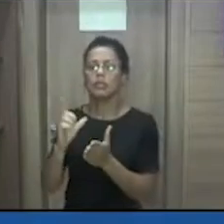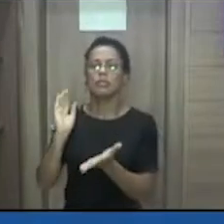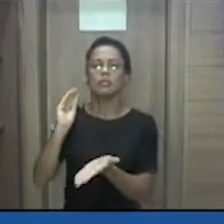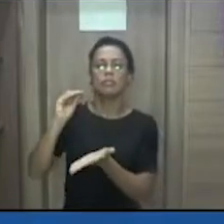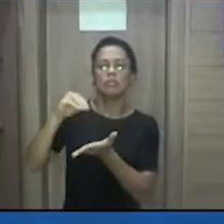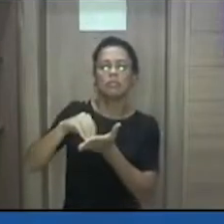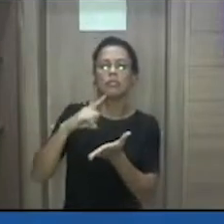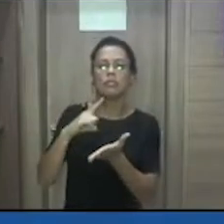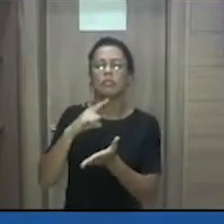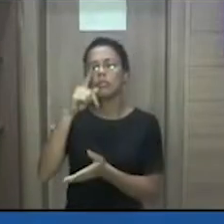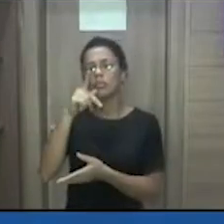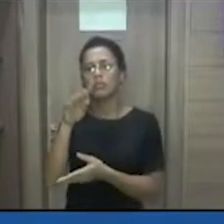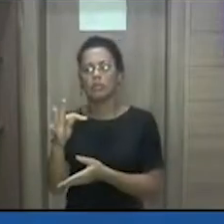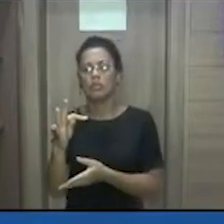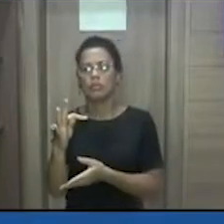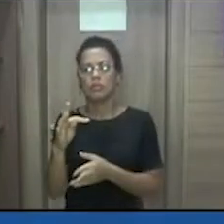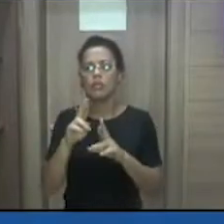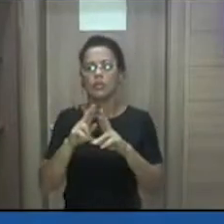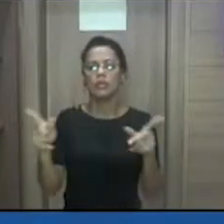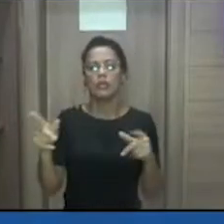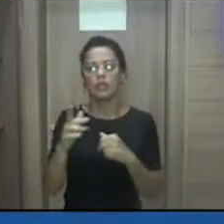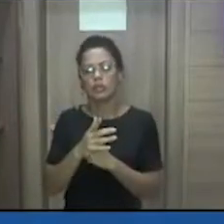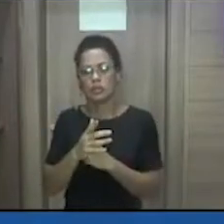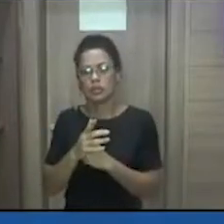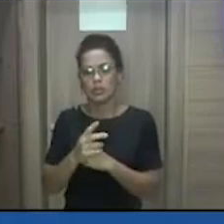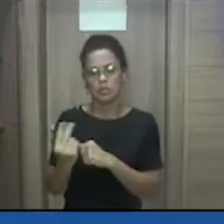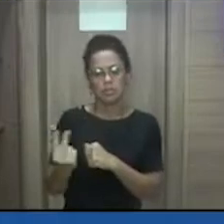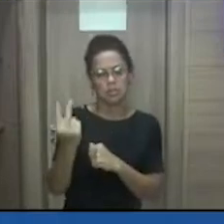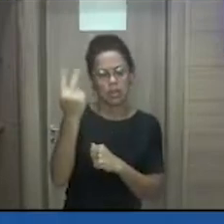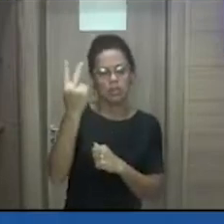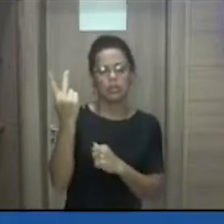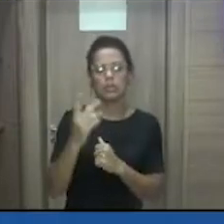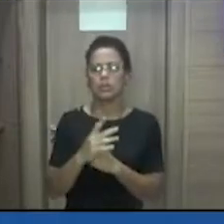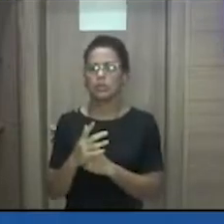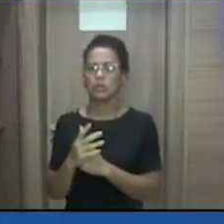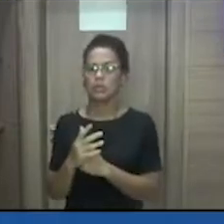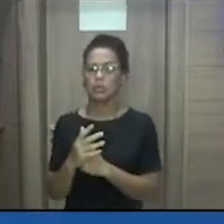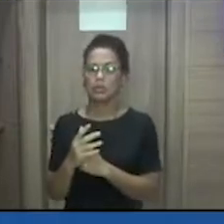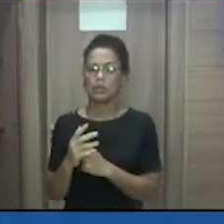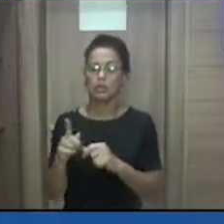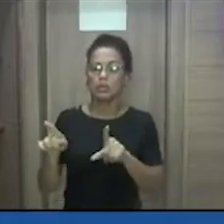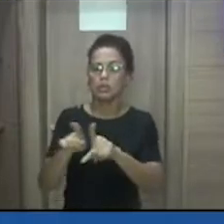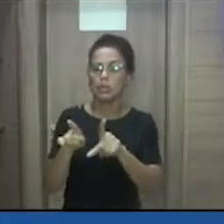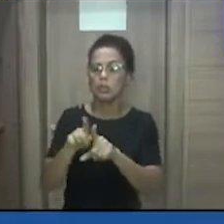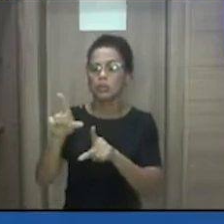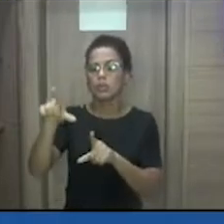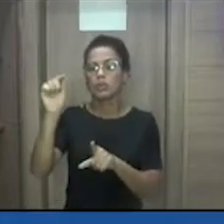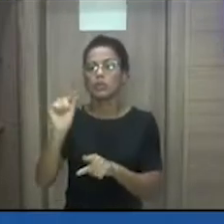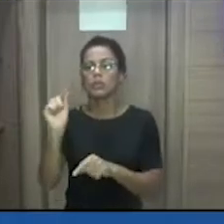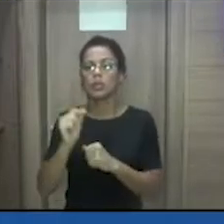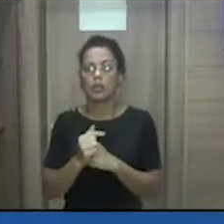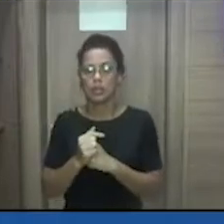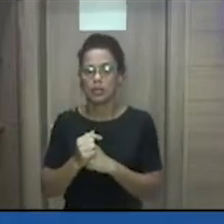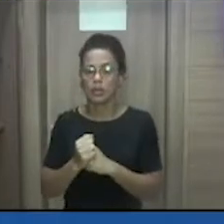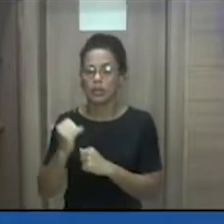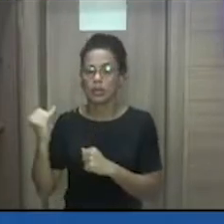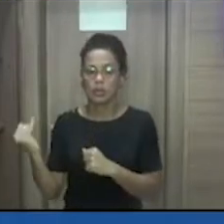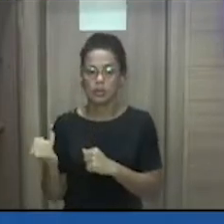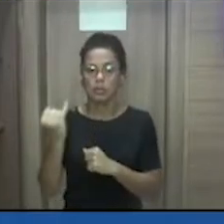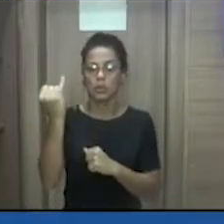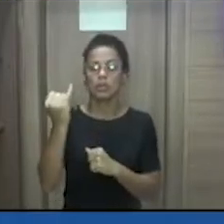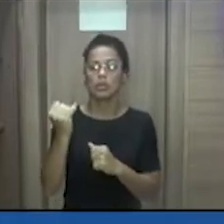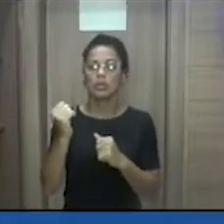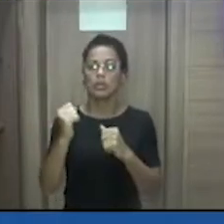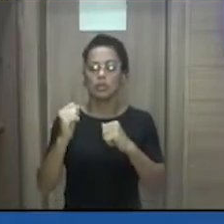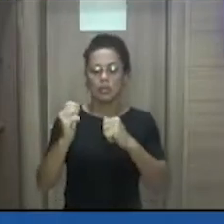PT, com a diferença dos valores que eu já mencionei no quadro de síntese, e a gente destaca a grande importância de refletir sobre a